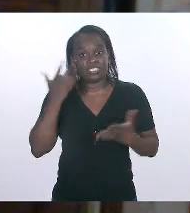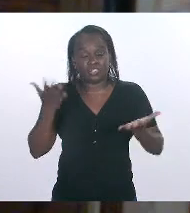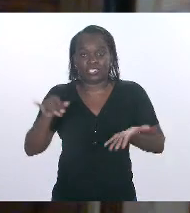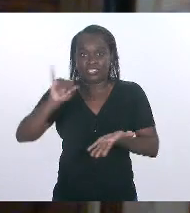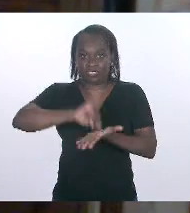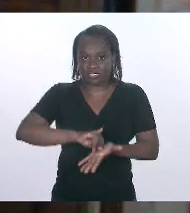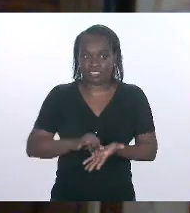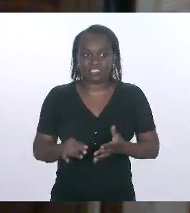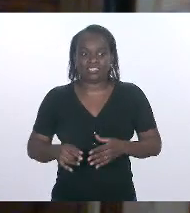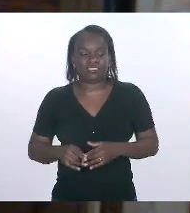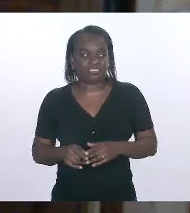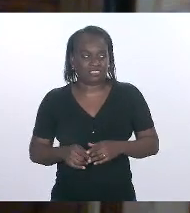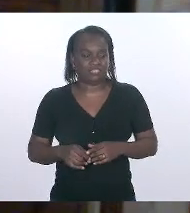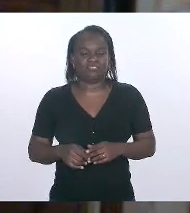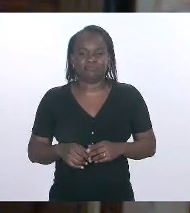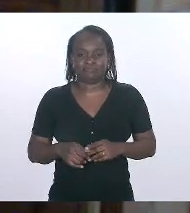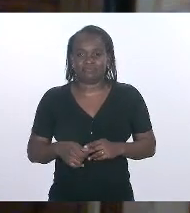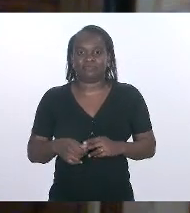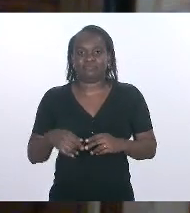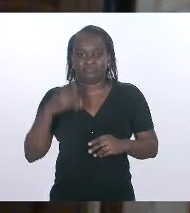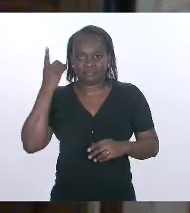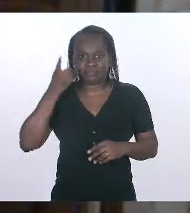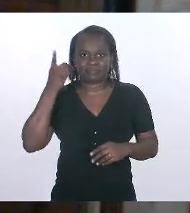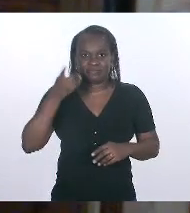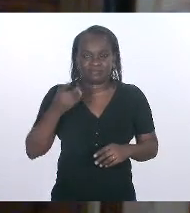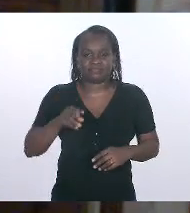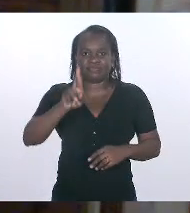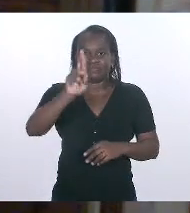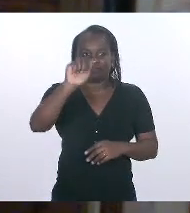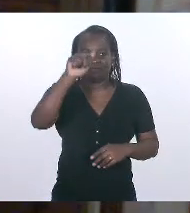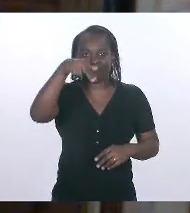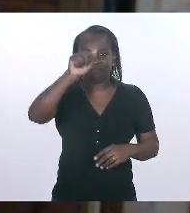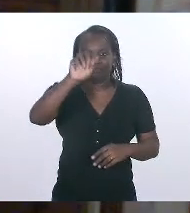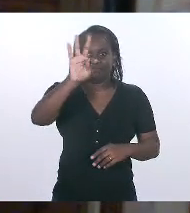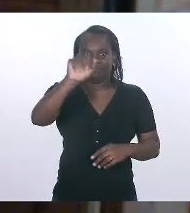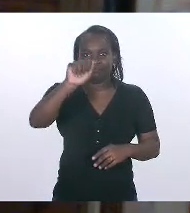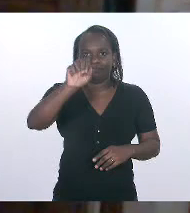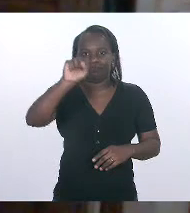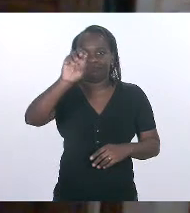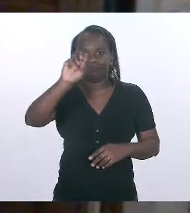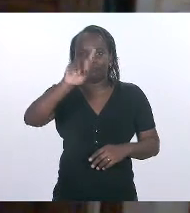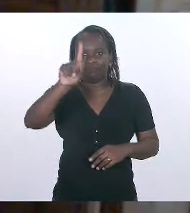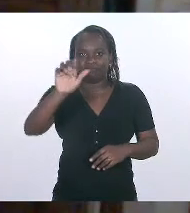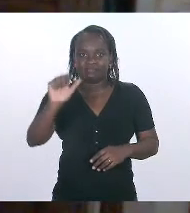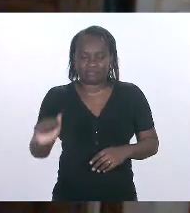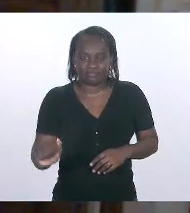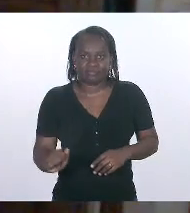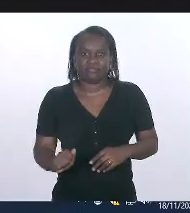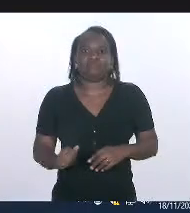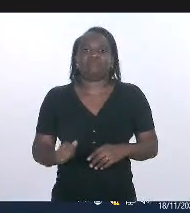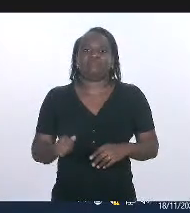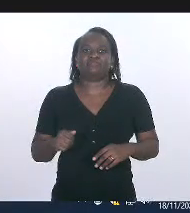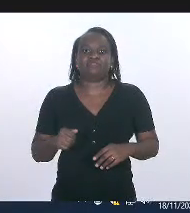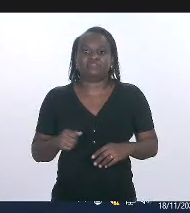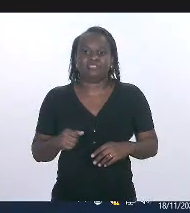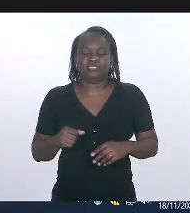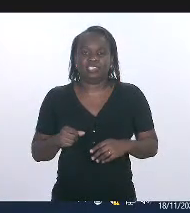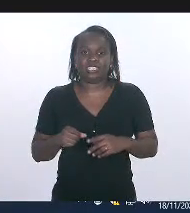capital. Cumprimentar a deputada Renata Souza, que de